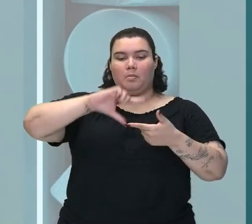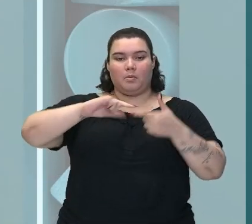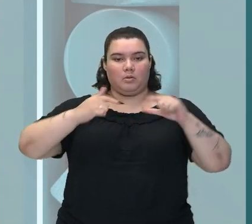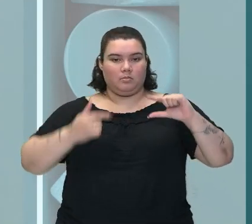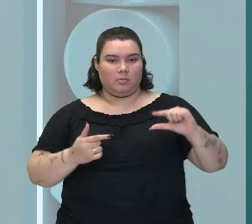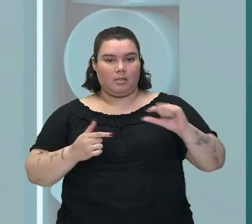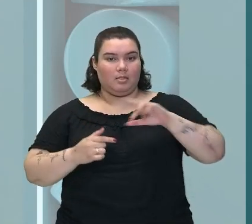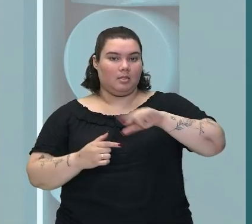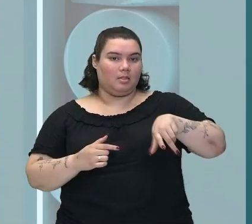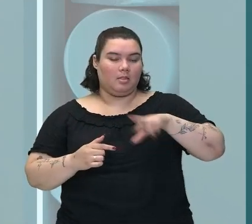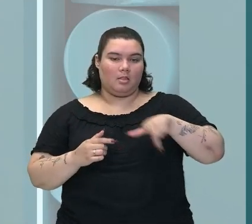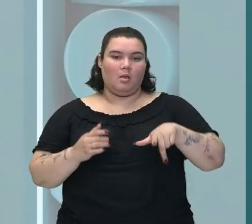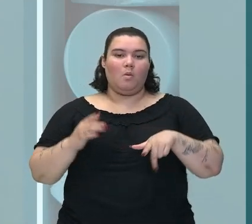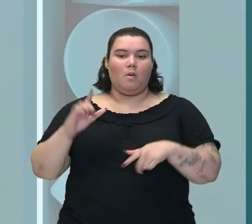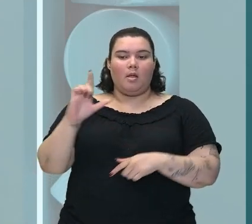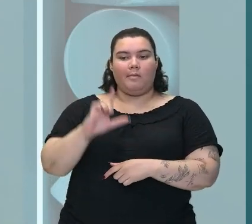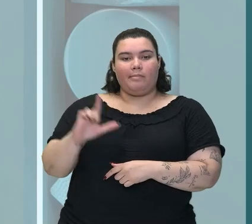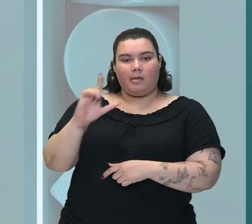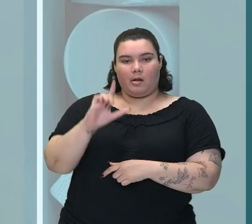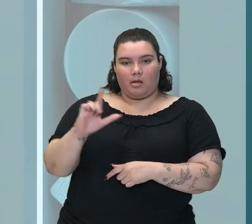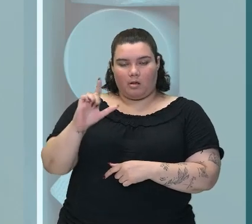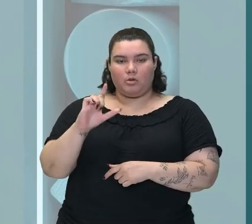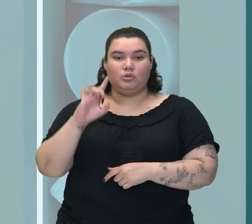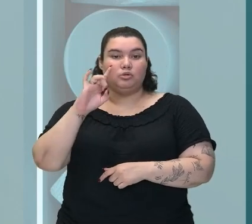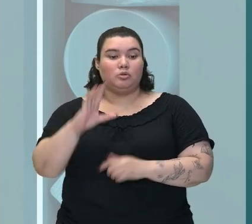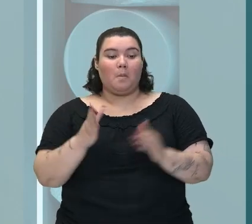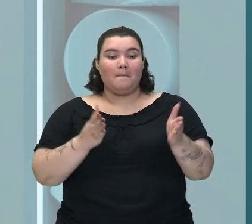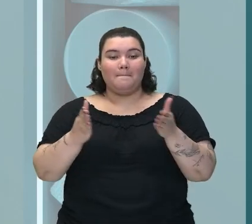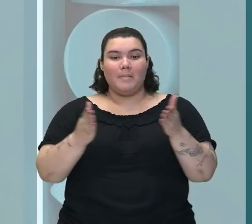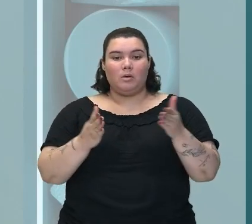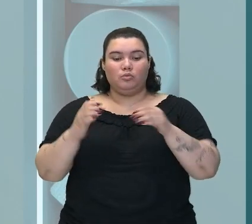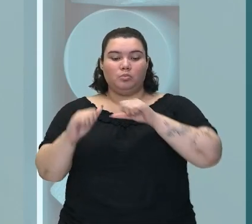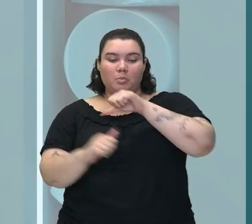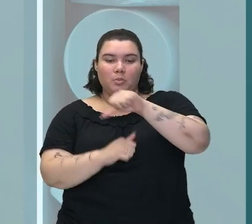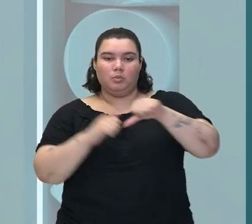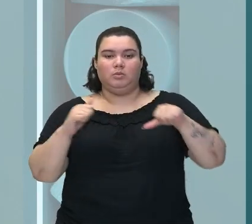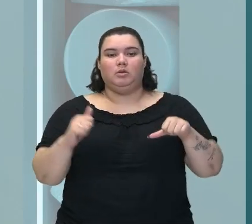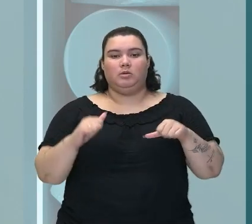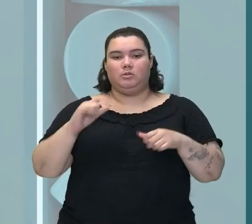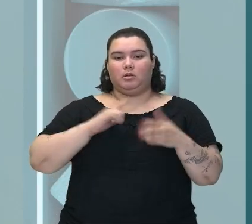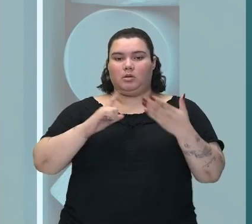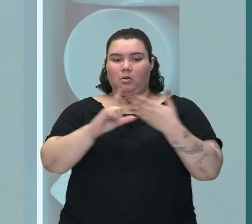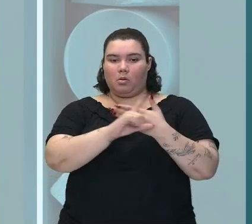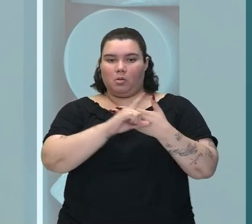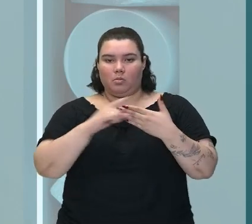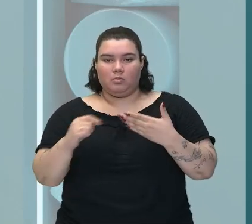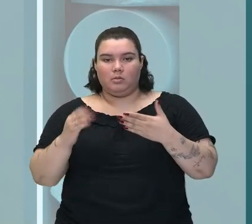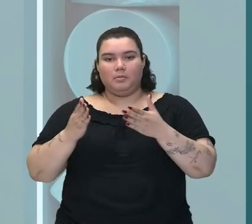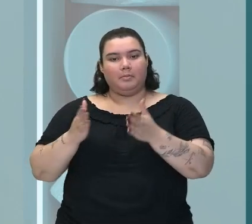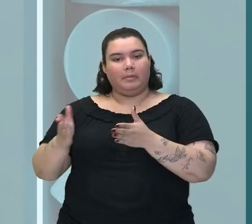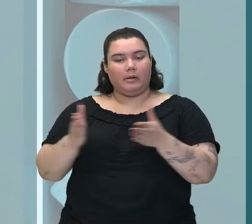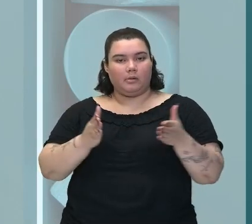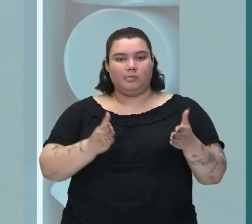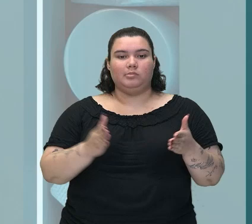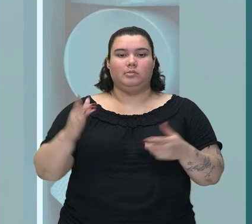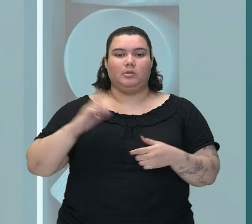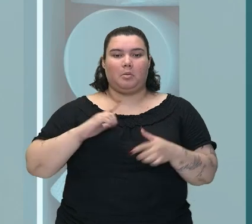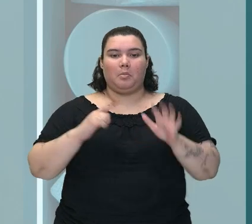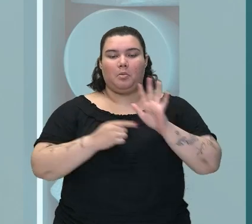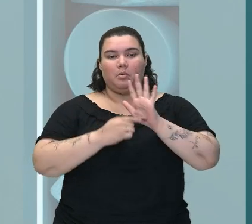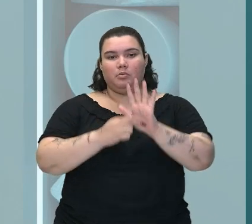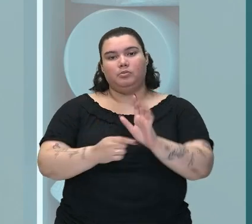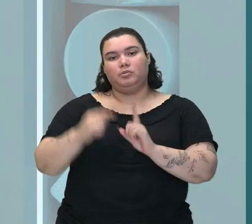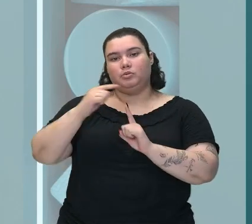não é uma escola literária, mas apenas um período de transição em que nós vamos ter autores que em determinado momento trazem algum tipo